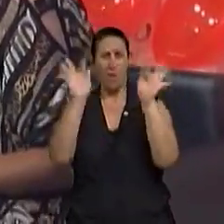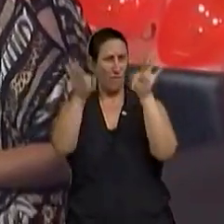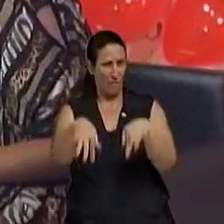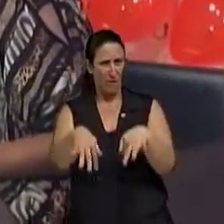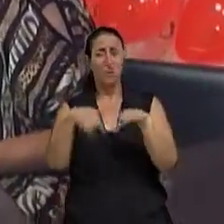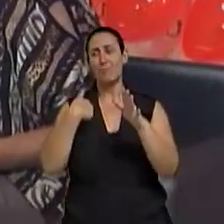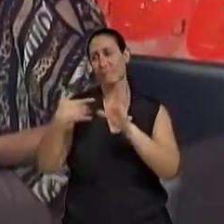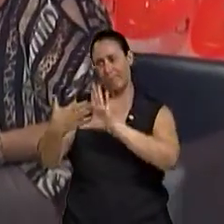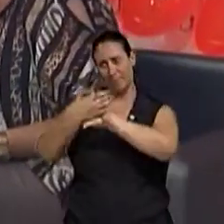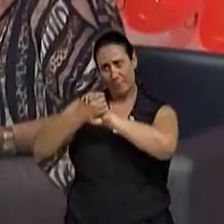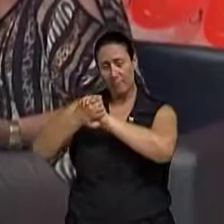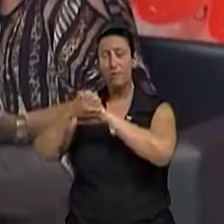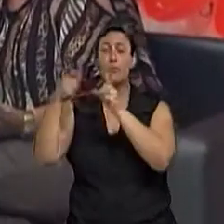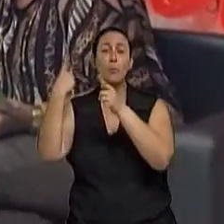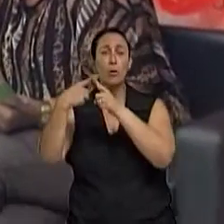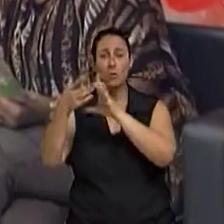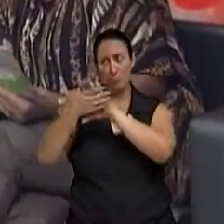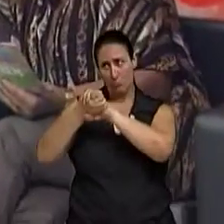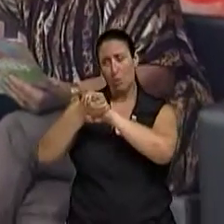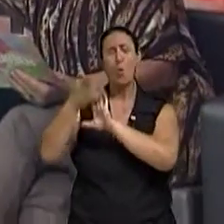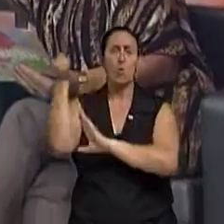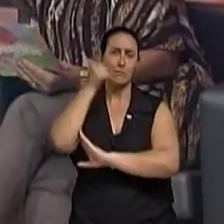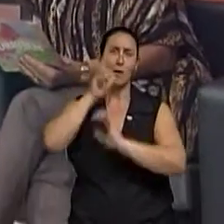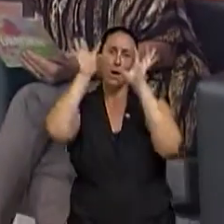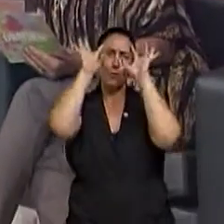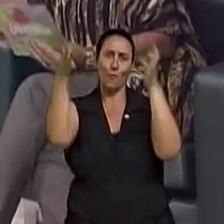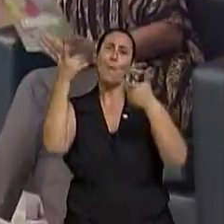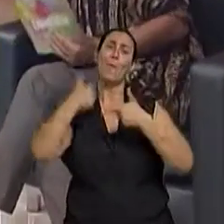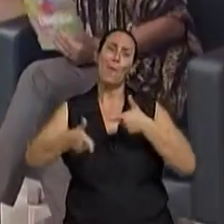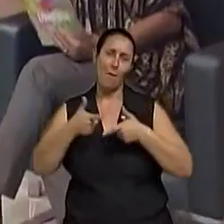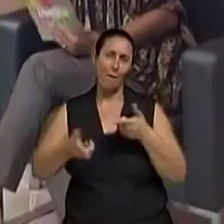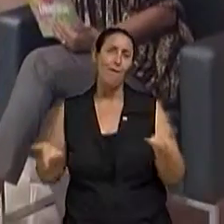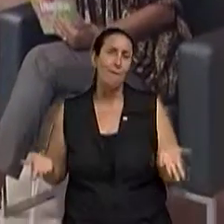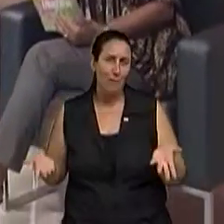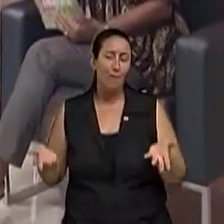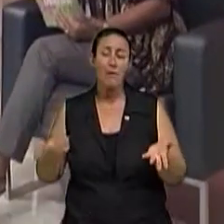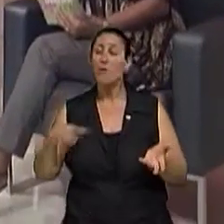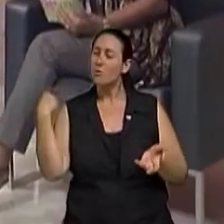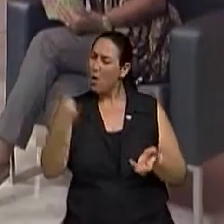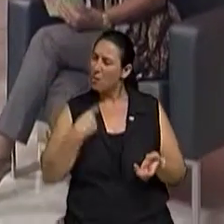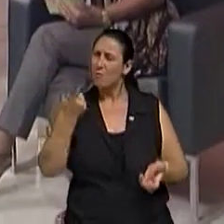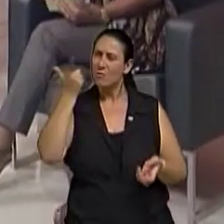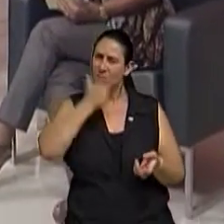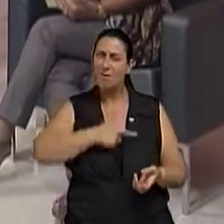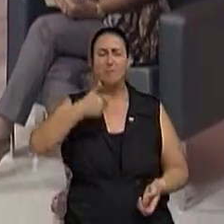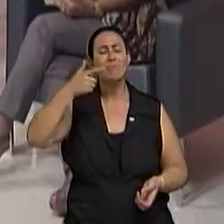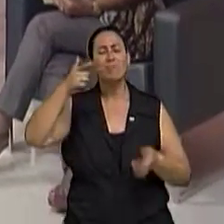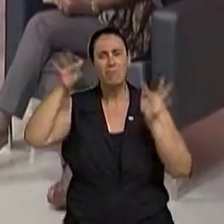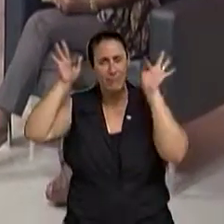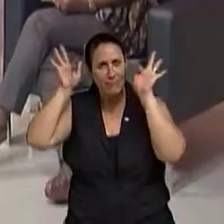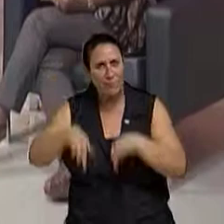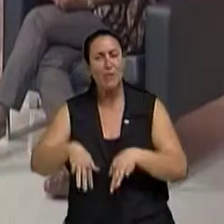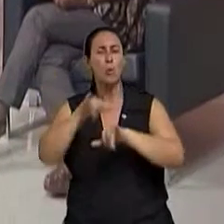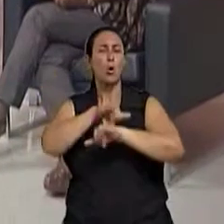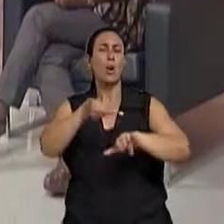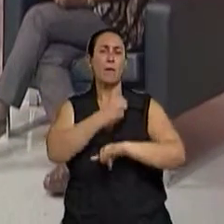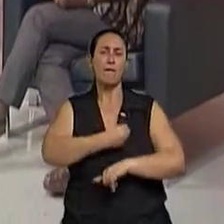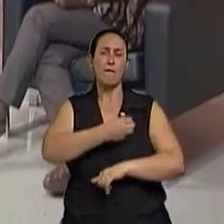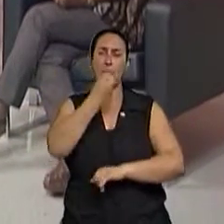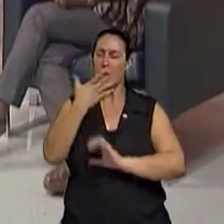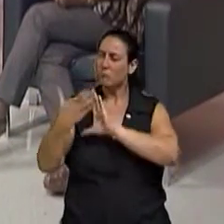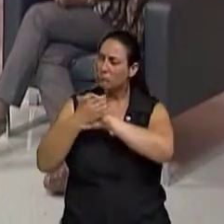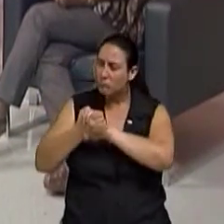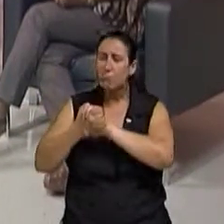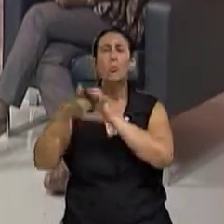mão esquerda aqui, porque de mãos dadas é que a gente resolve os problemas. Com certeza. Não é? Então, assim é que a gente termina mais uma vez o nosso Viva Bem, porque é de mãos